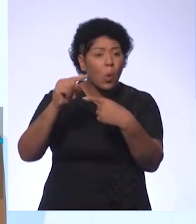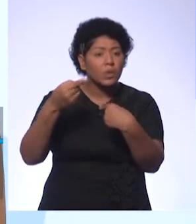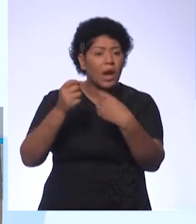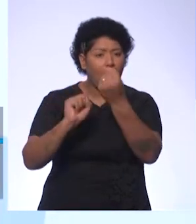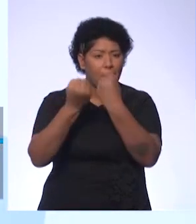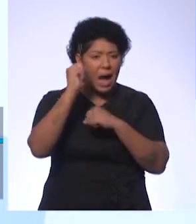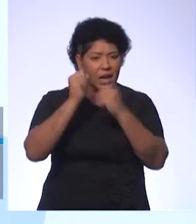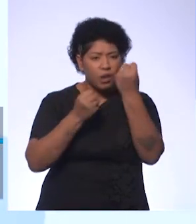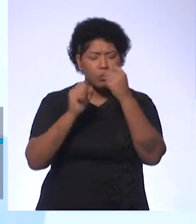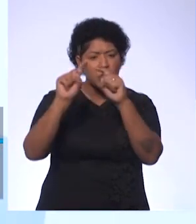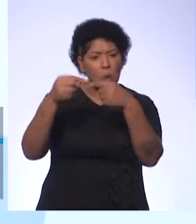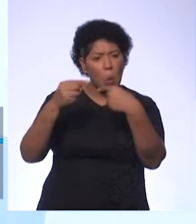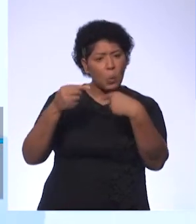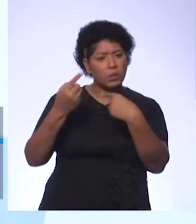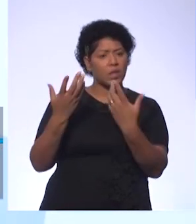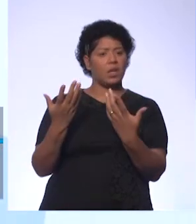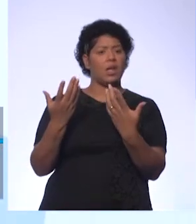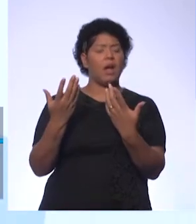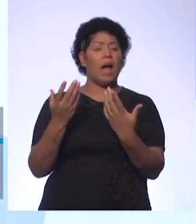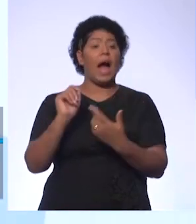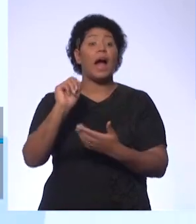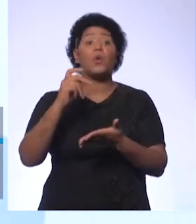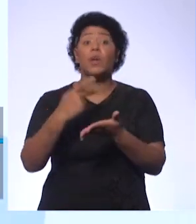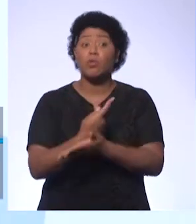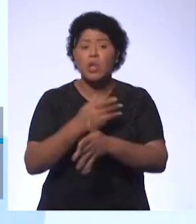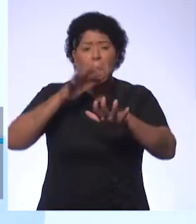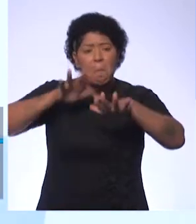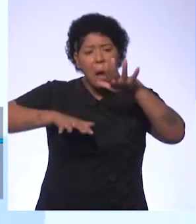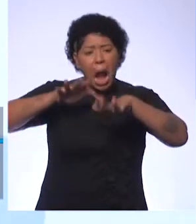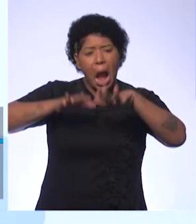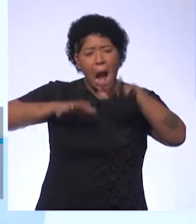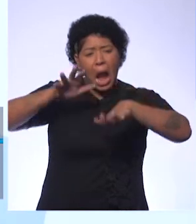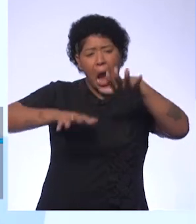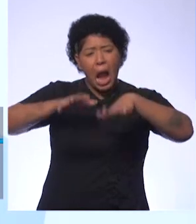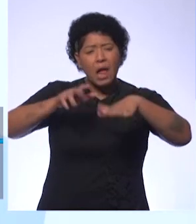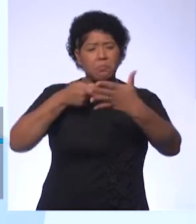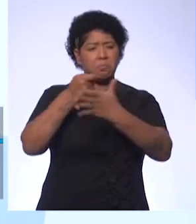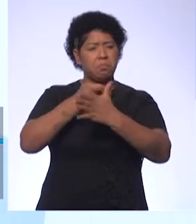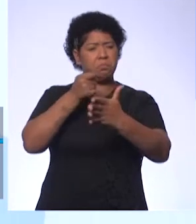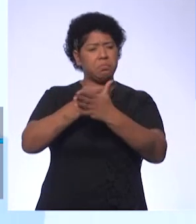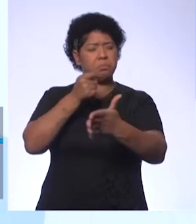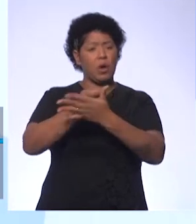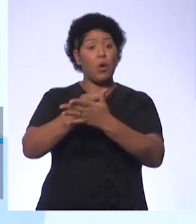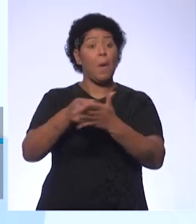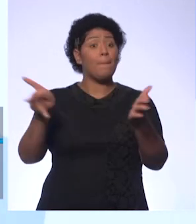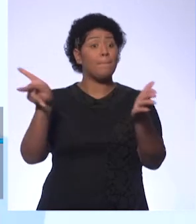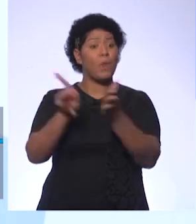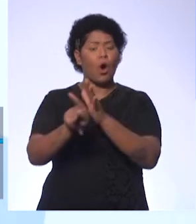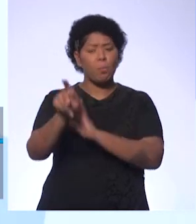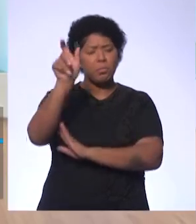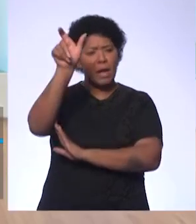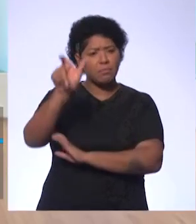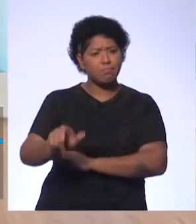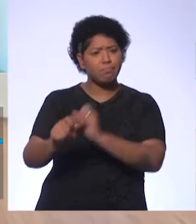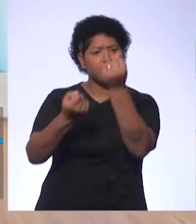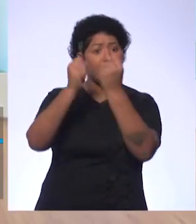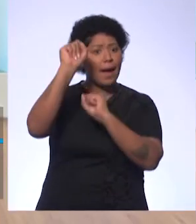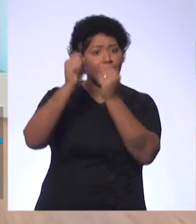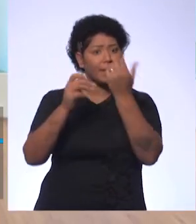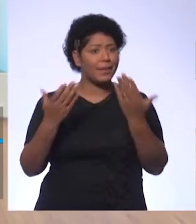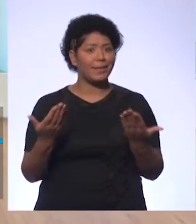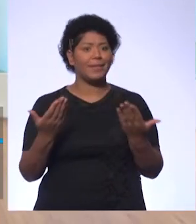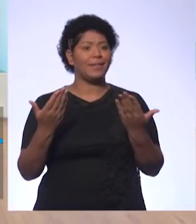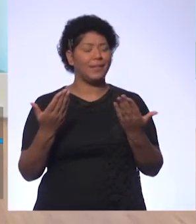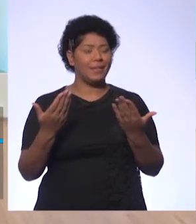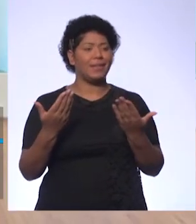que, a princípio, essas manifestações de revolta foram direcionadas para a máquina. Exato. E o parlamento